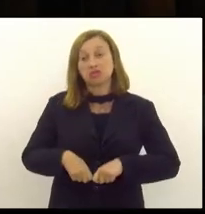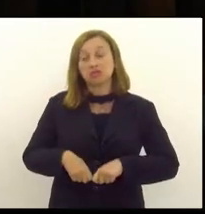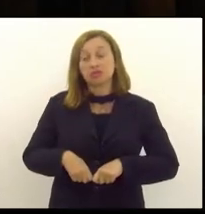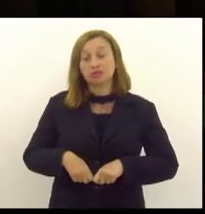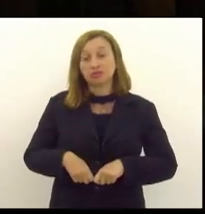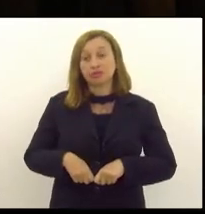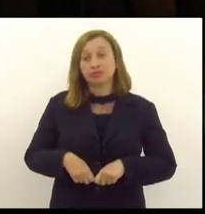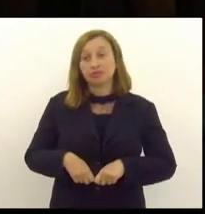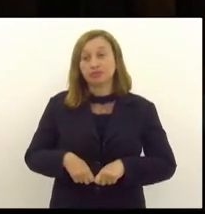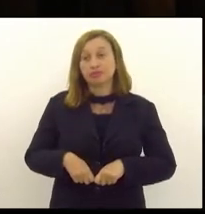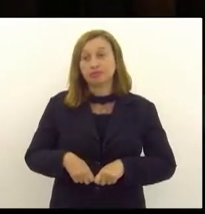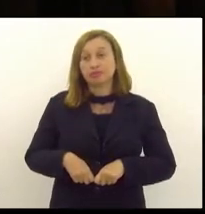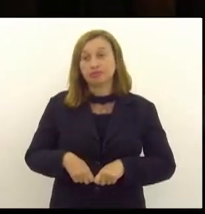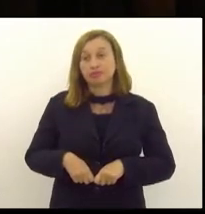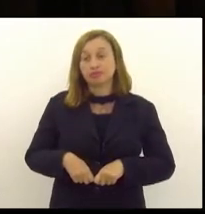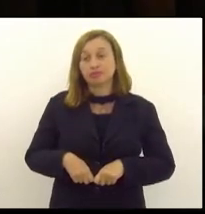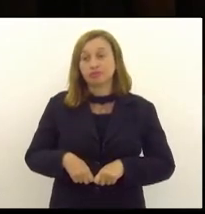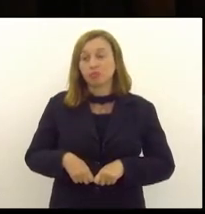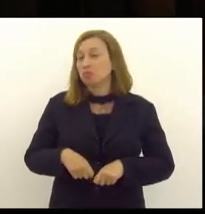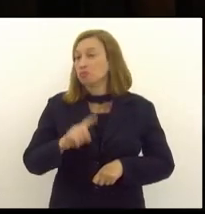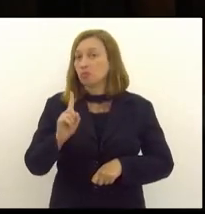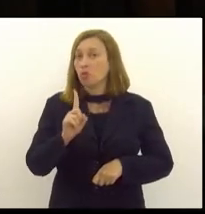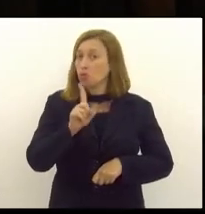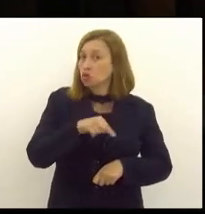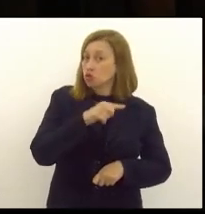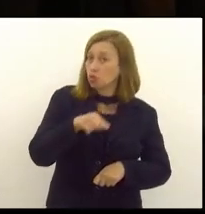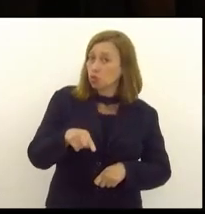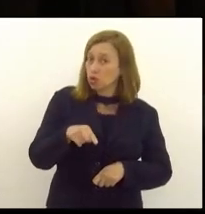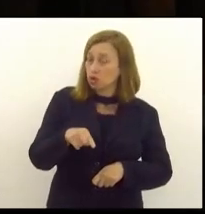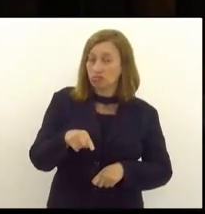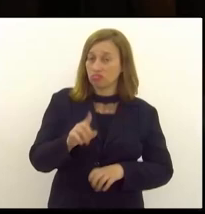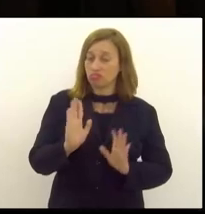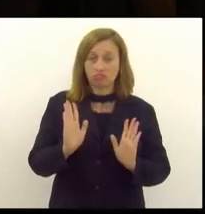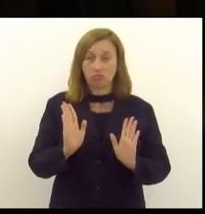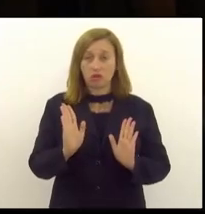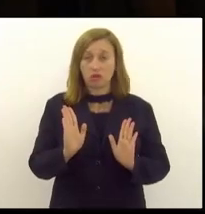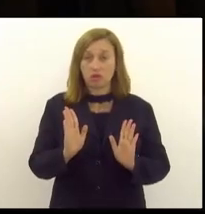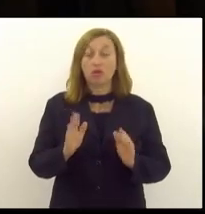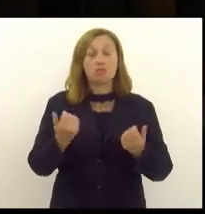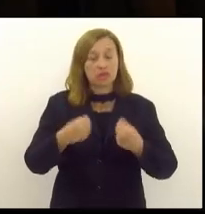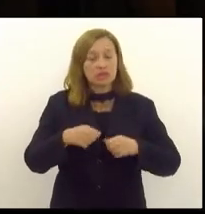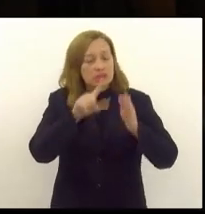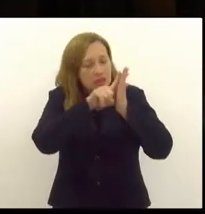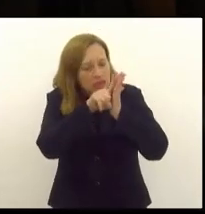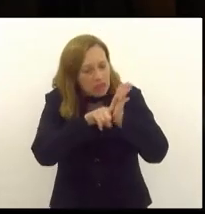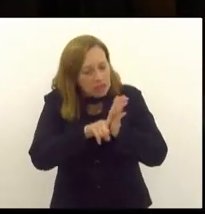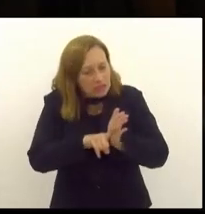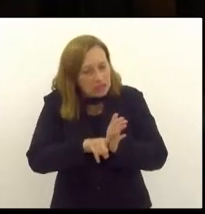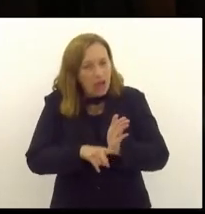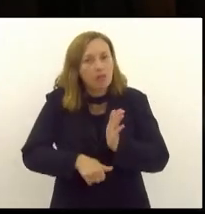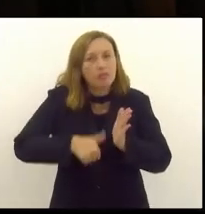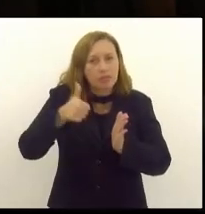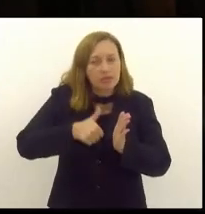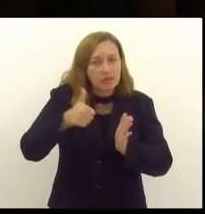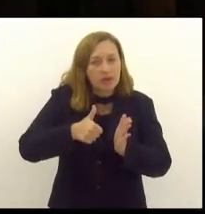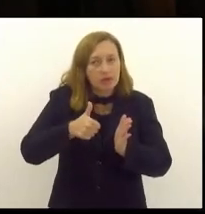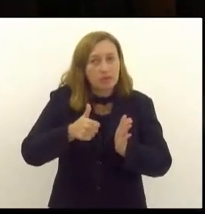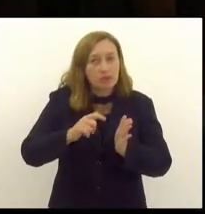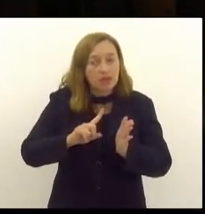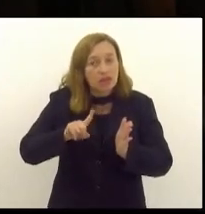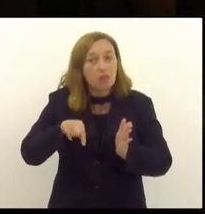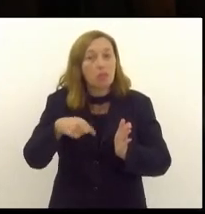não deve querer excluir por si só, sem análise. É necessário, sem sombra de